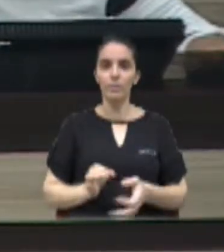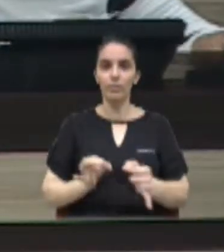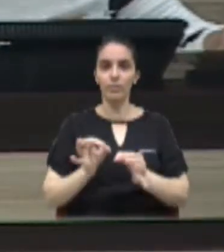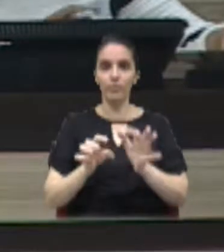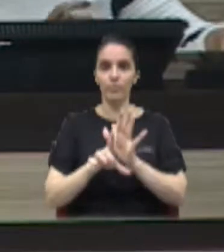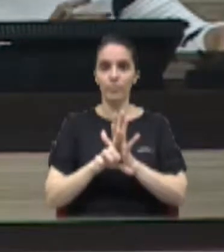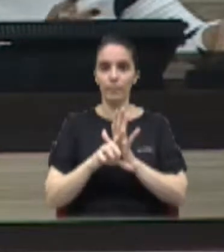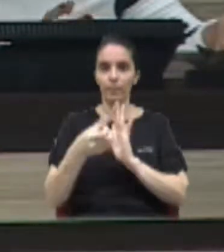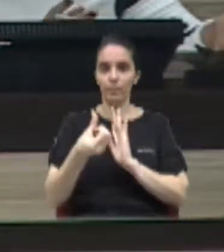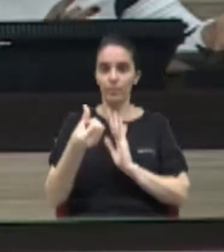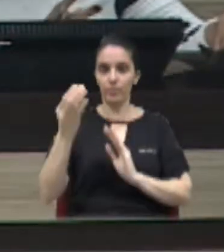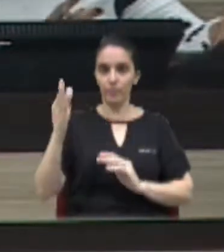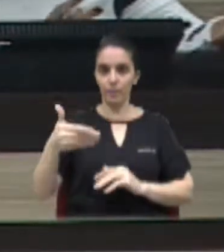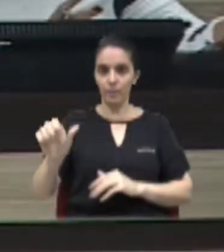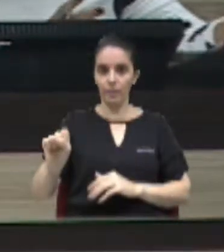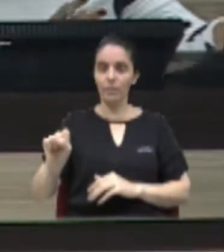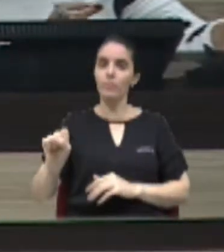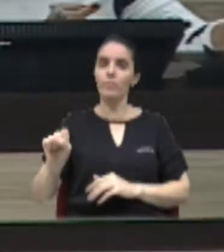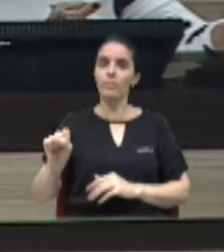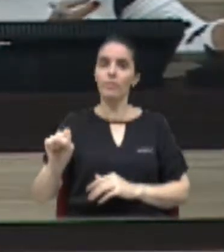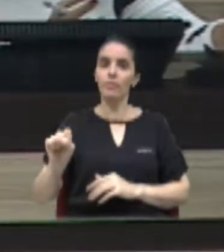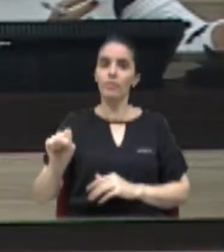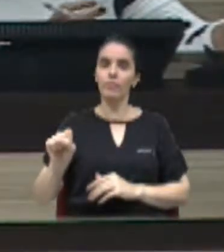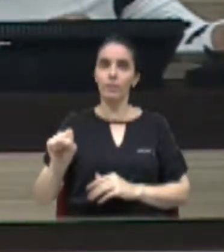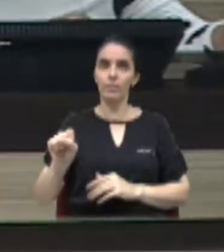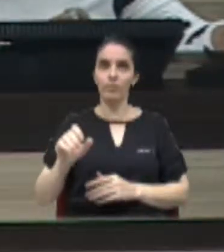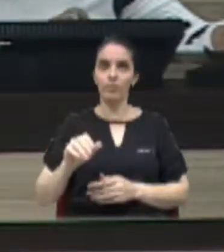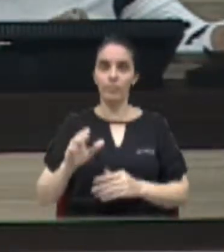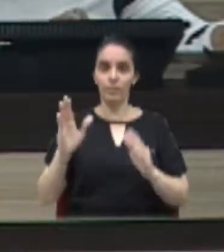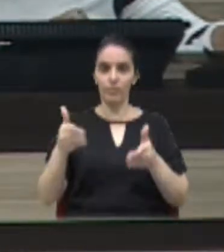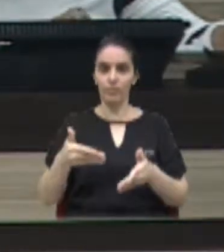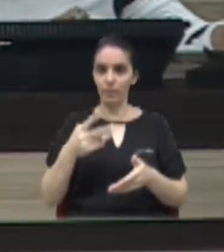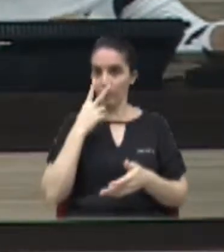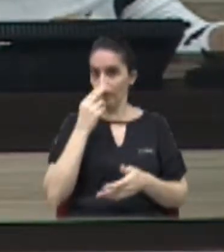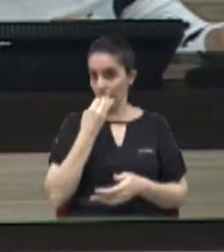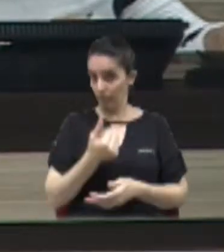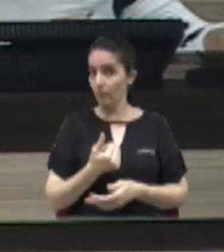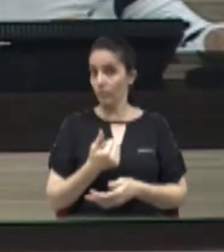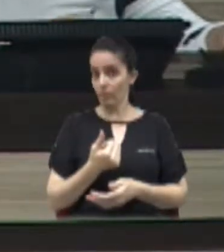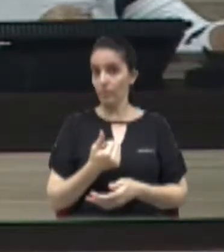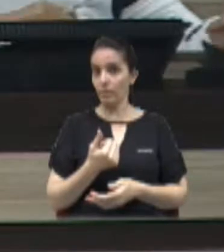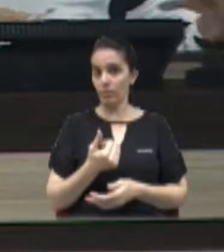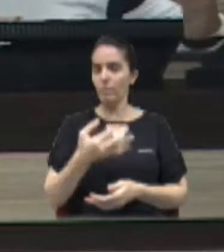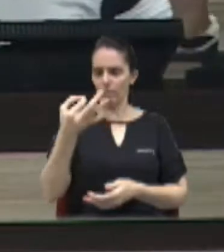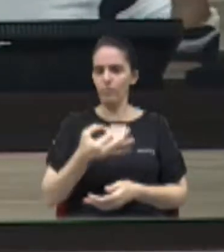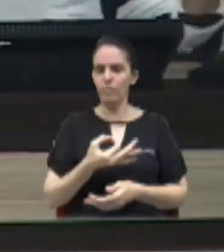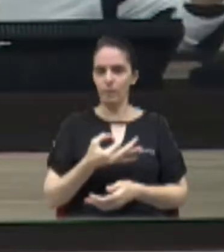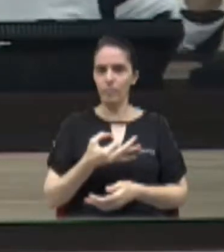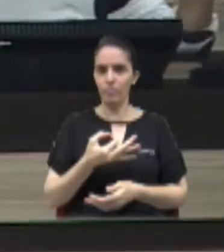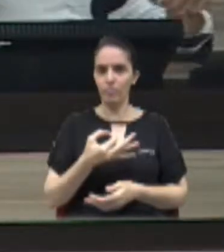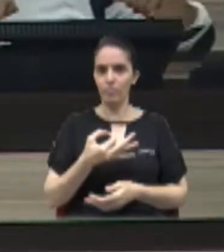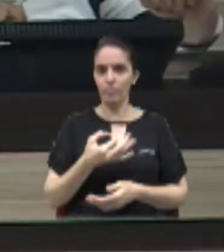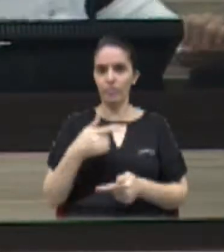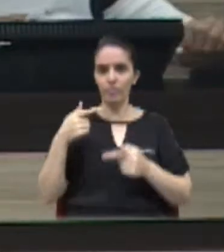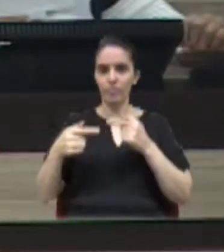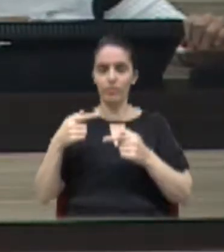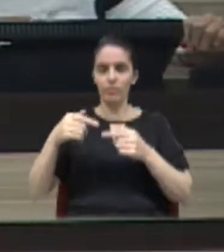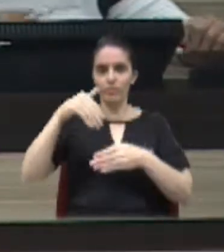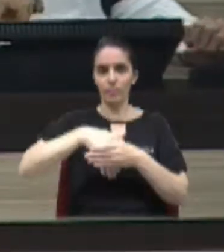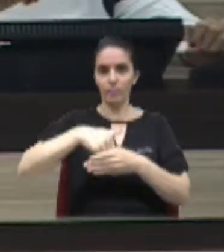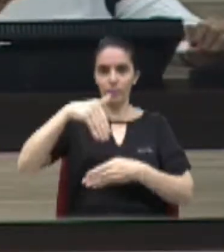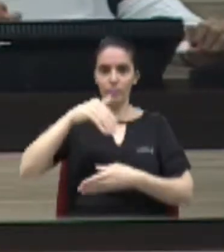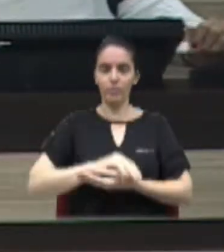lei 6/2018, ele tem o parecer favorável, está apto aí para discussão e